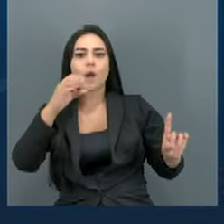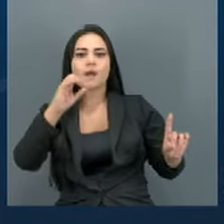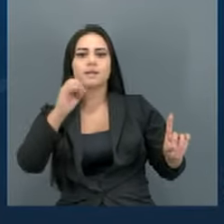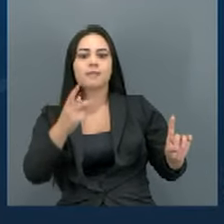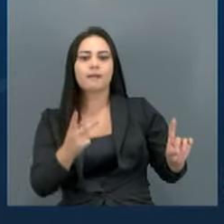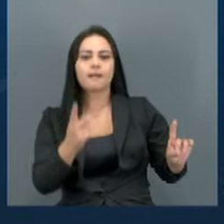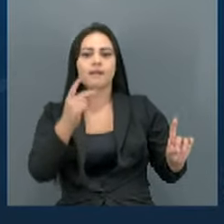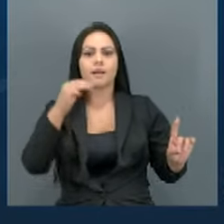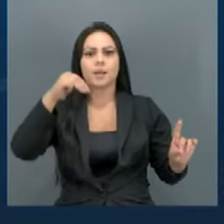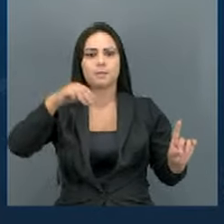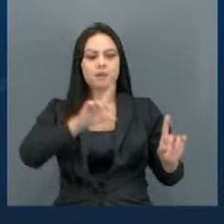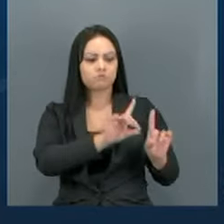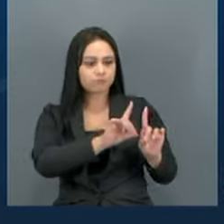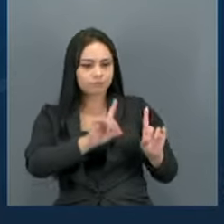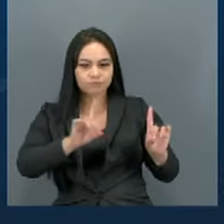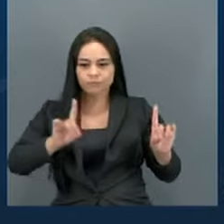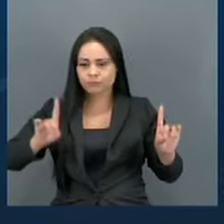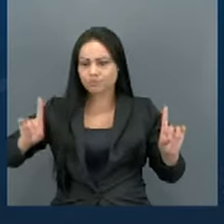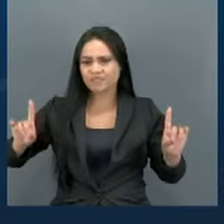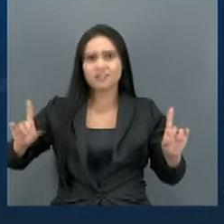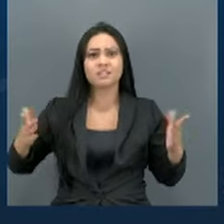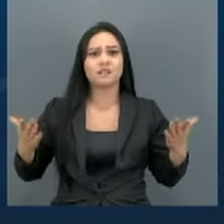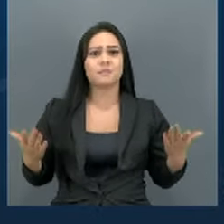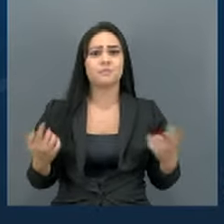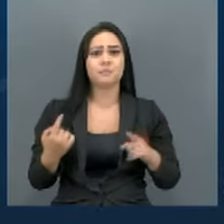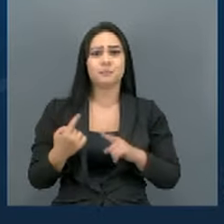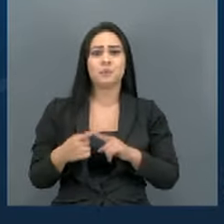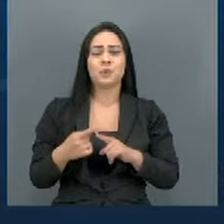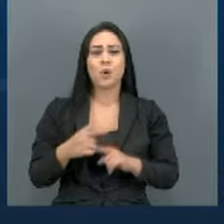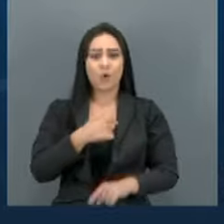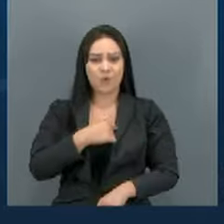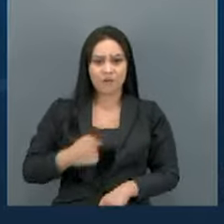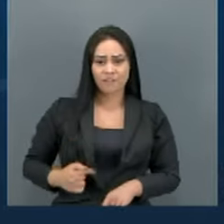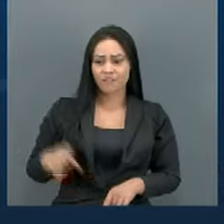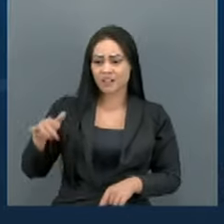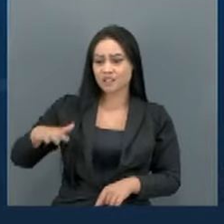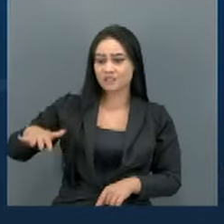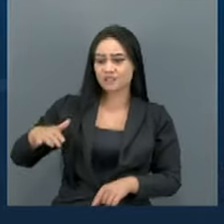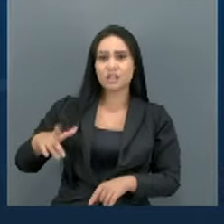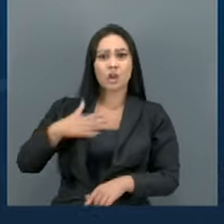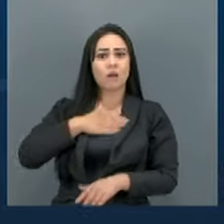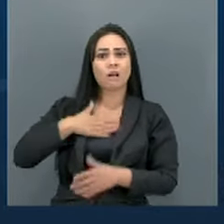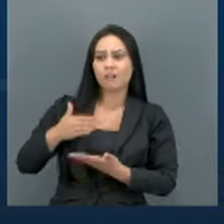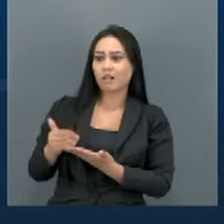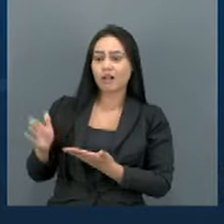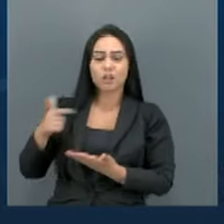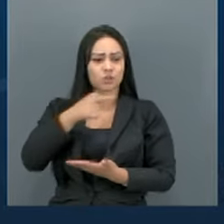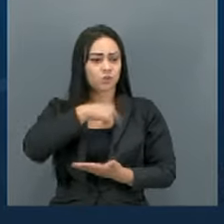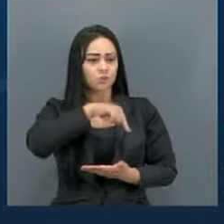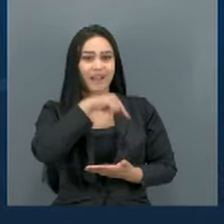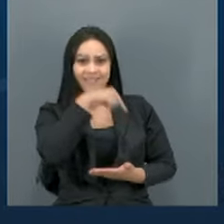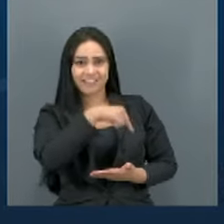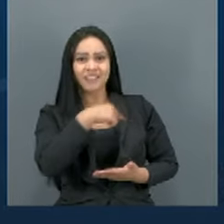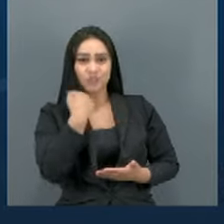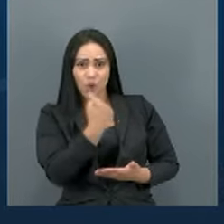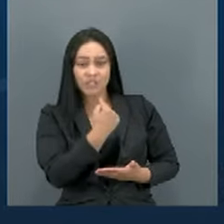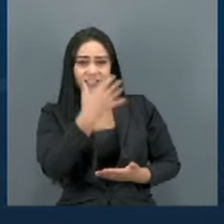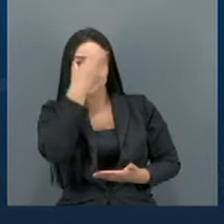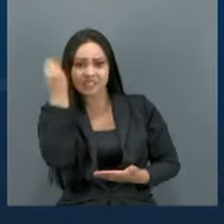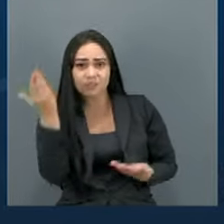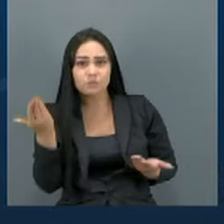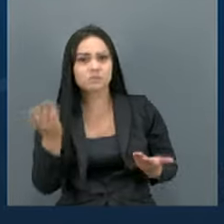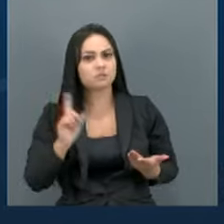quilômetros. Gente, será que o governo só dá fé desse povo da Canope para lá? Nós somos esquecidos? Não, tá